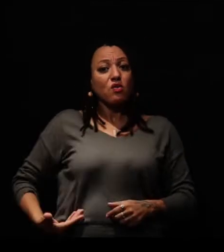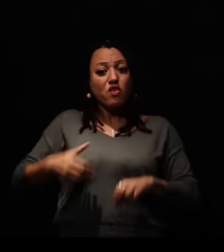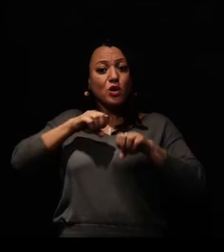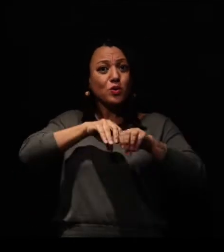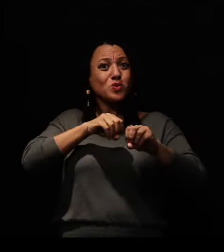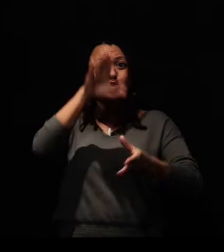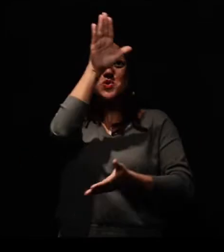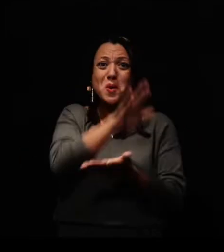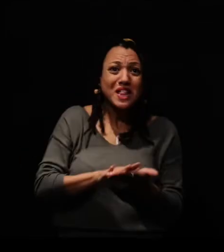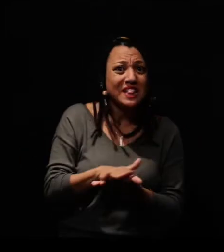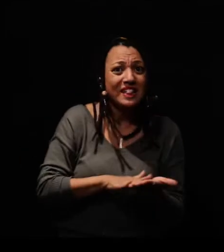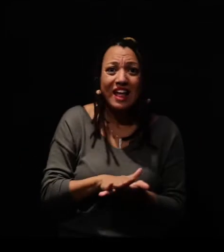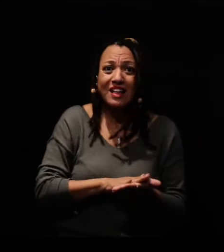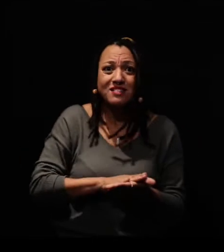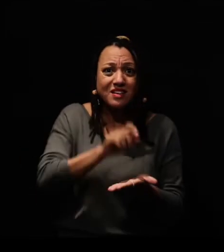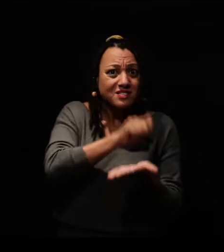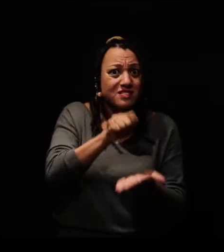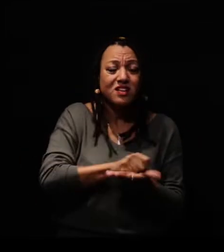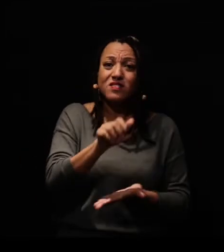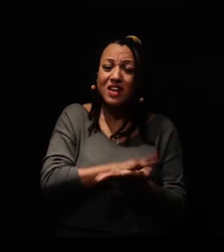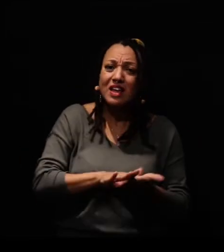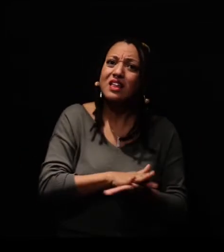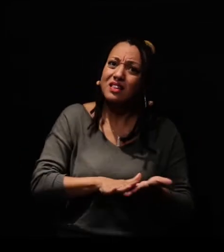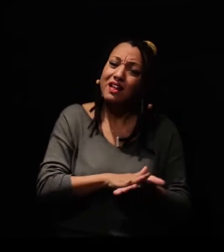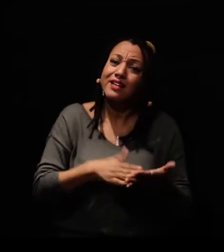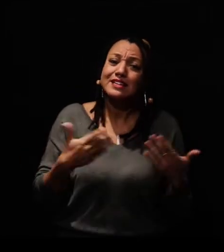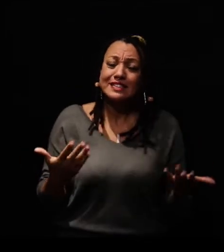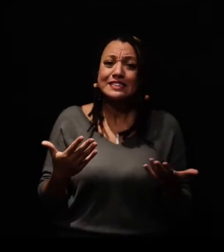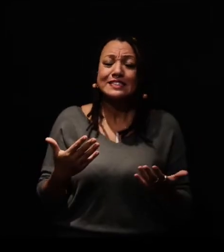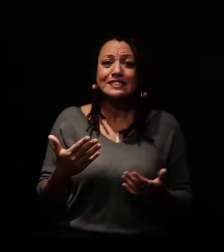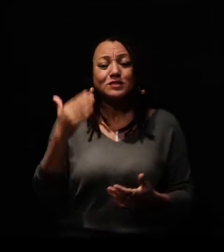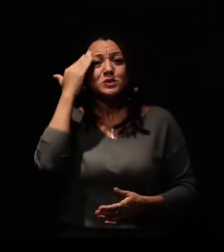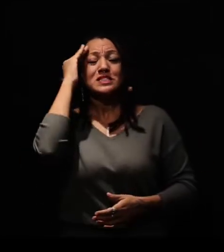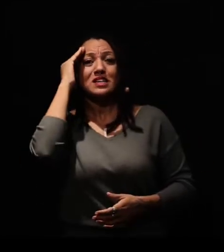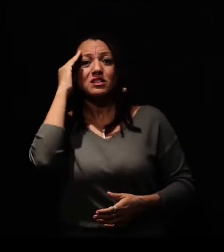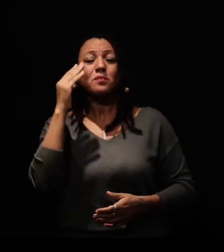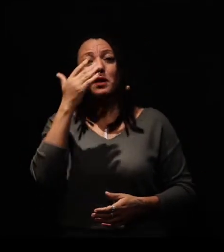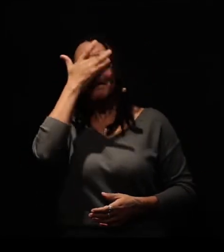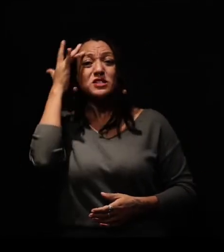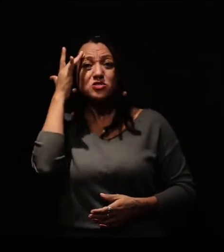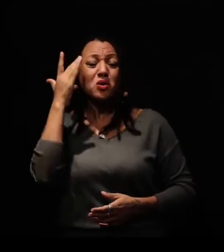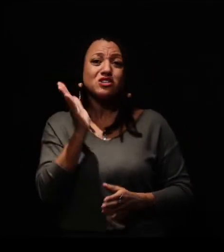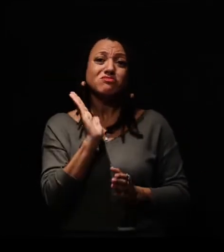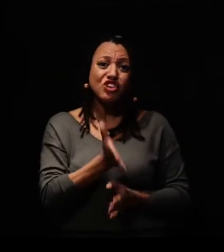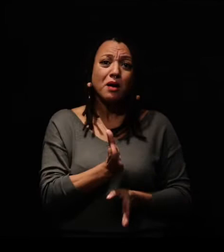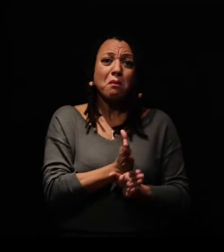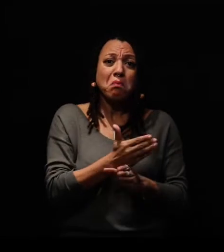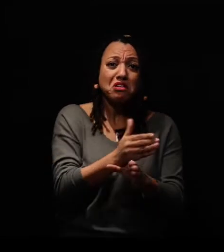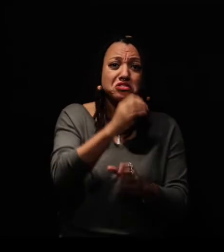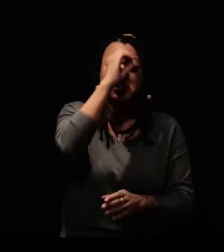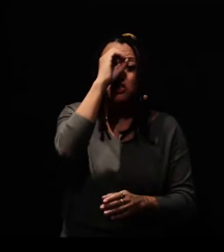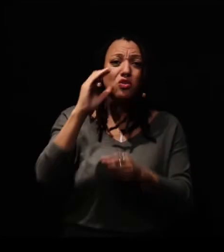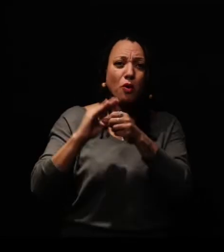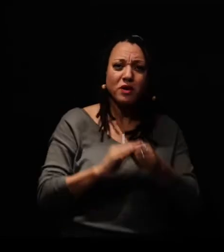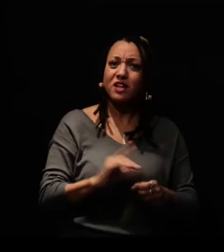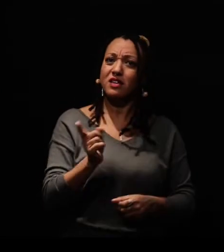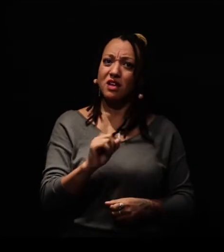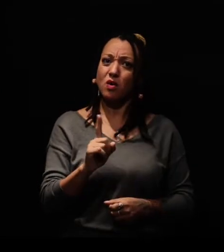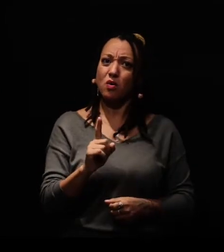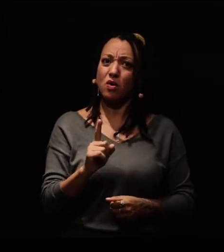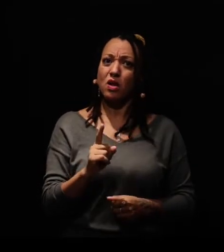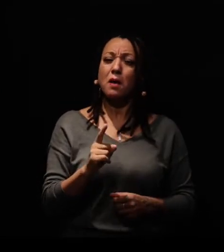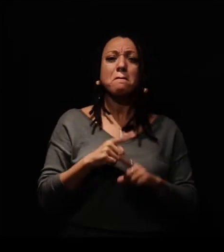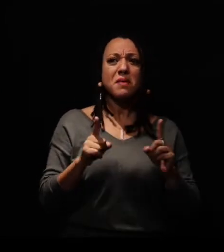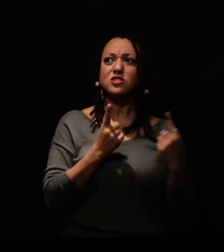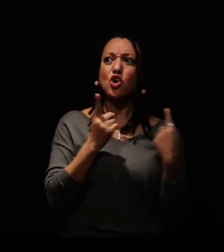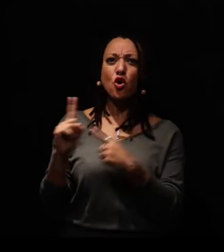questão de ensinar a escrever, mano? Pera aí, tio. Faz favor. Tem quem gosta de zoar o oprimido que já tá perdido. E eu não vejo nada contra os opressores. Tem que